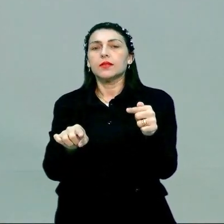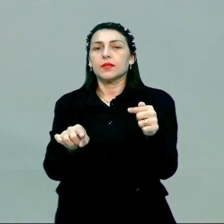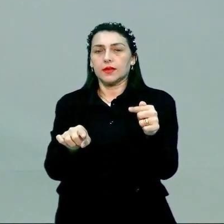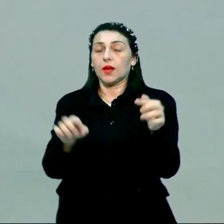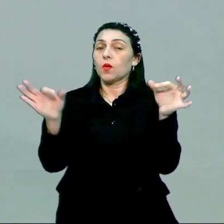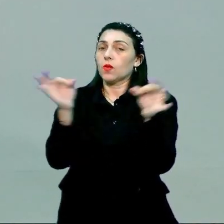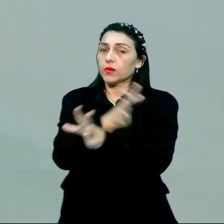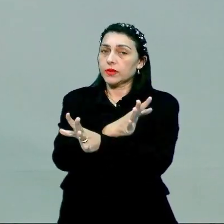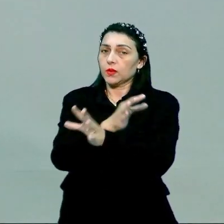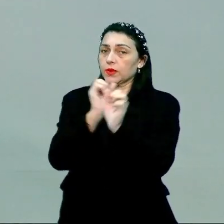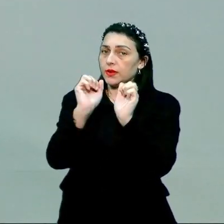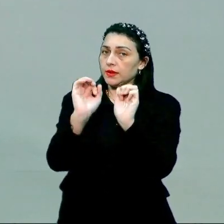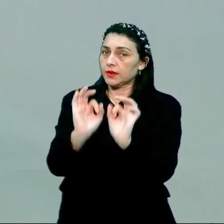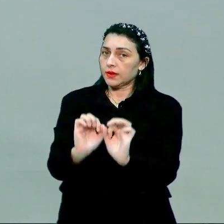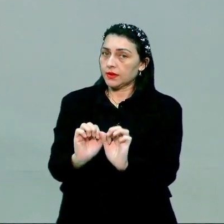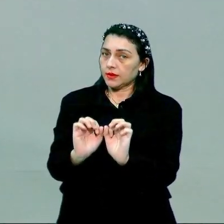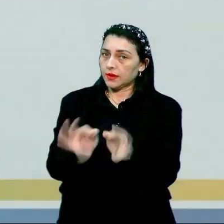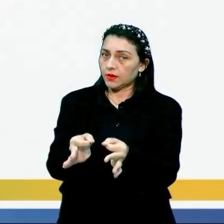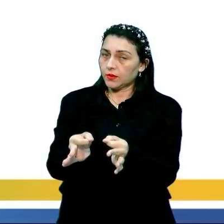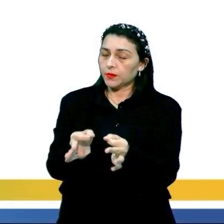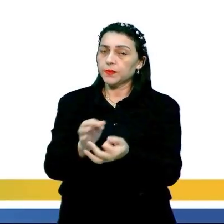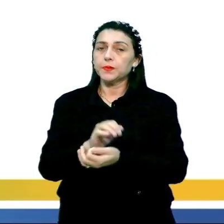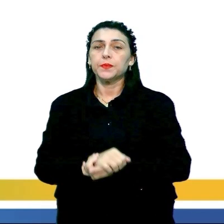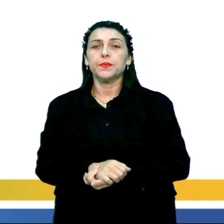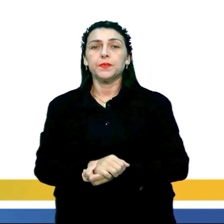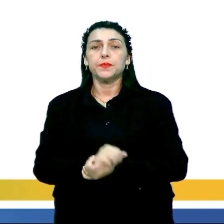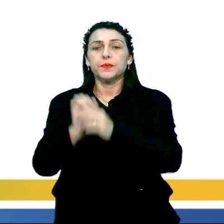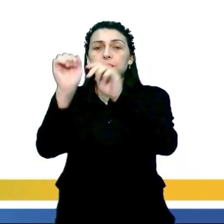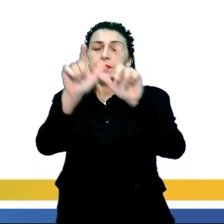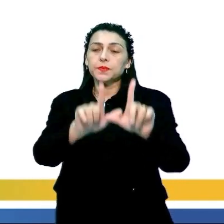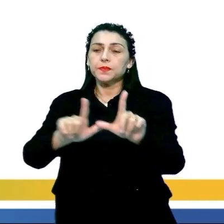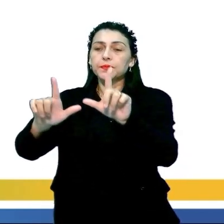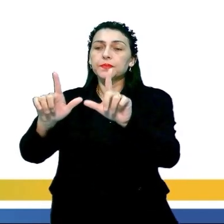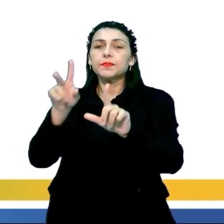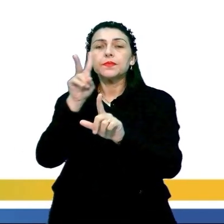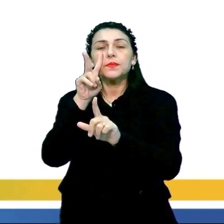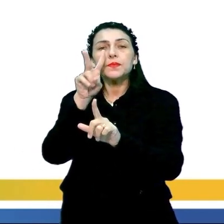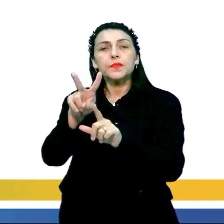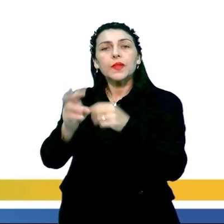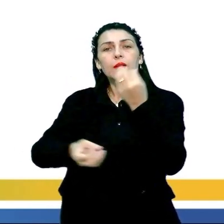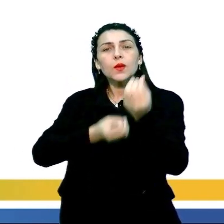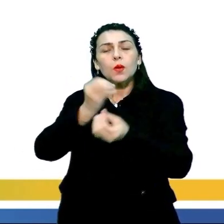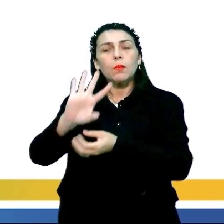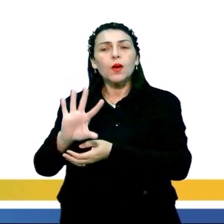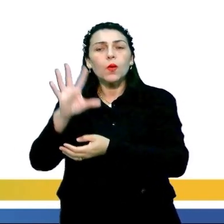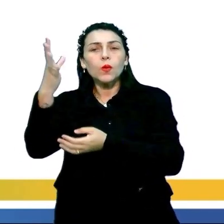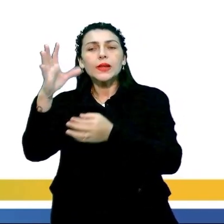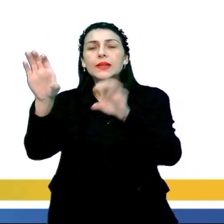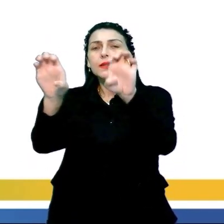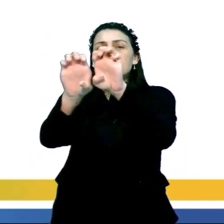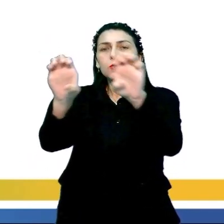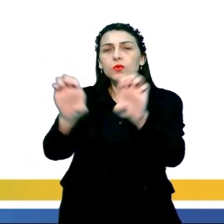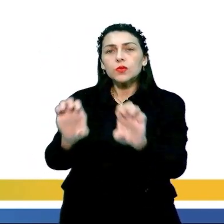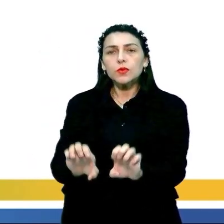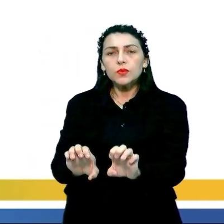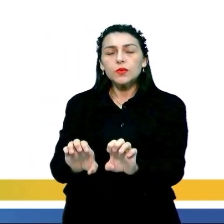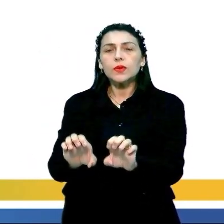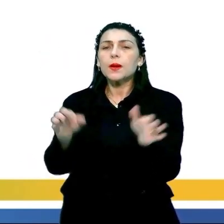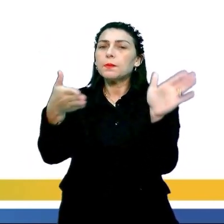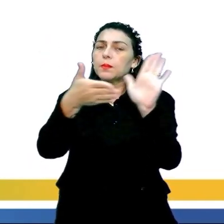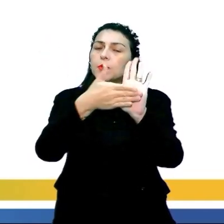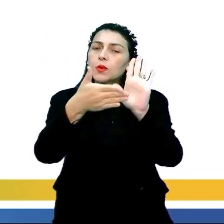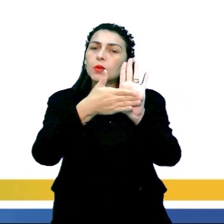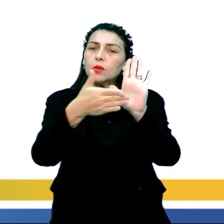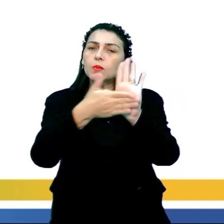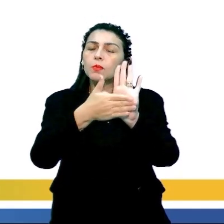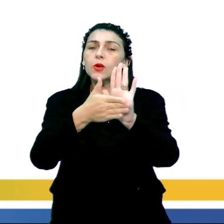a conclusão, tá certo? Vamos à tela para a gente ver aqui como acontece essa estrutura da proposta